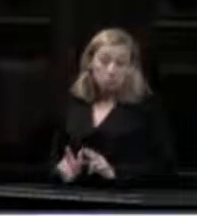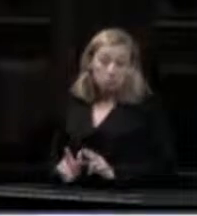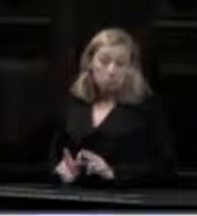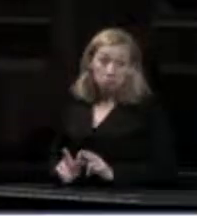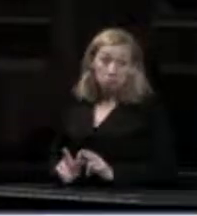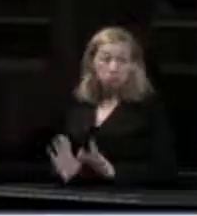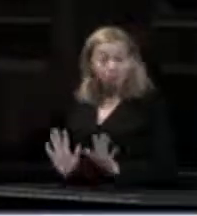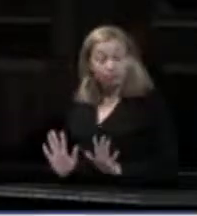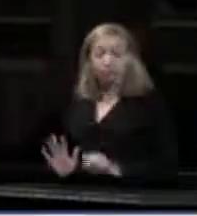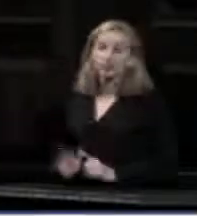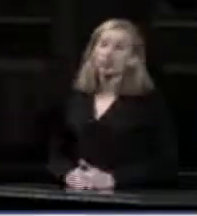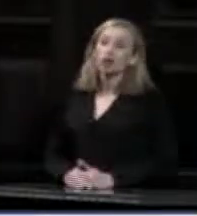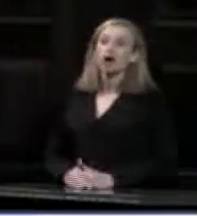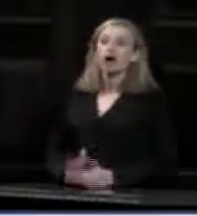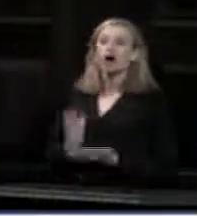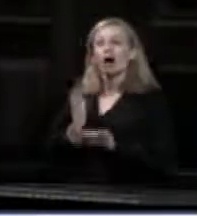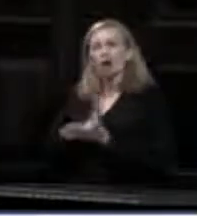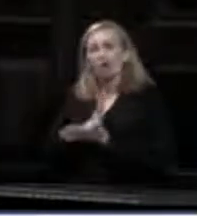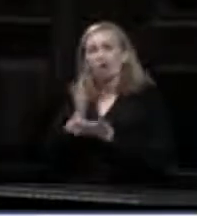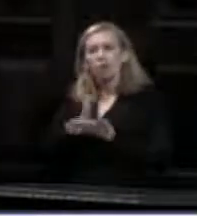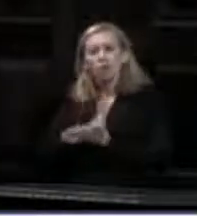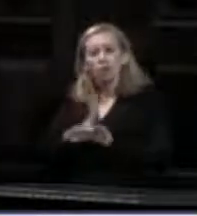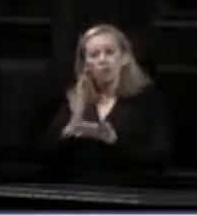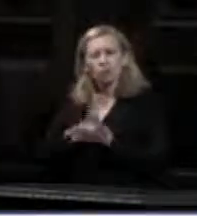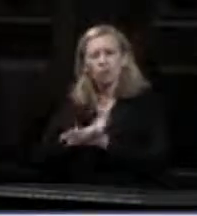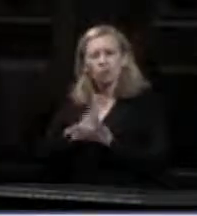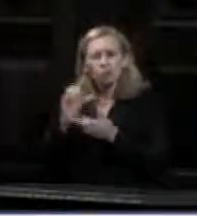algumas modificações